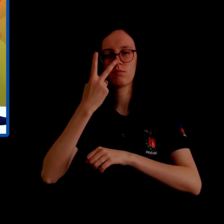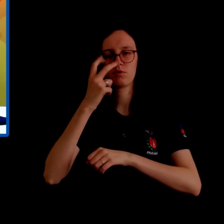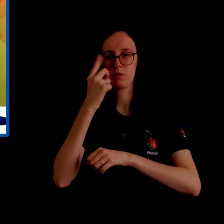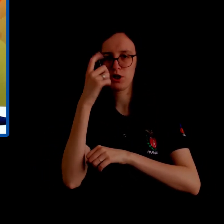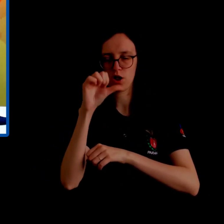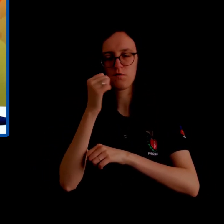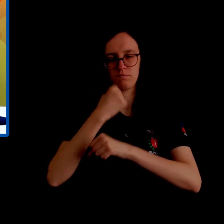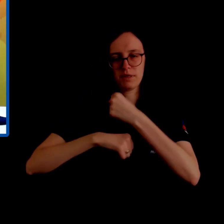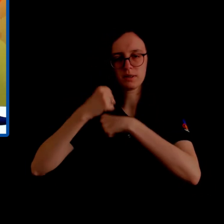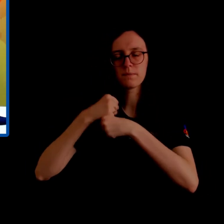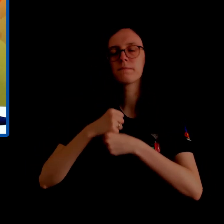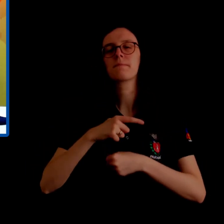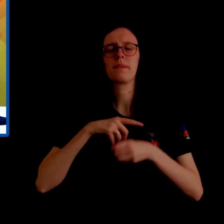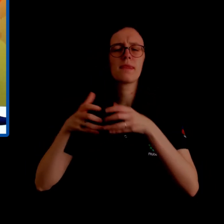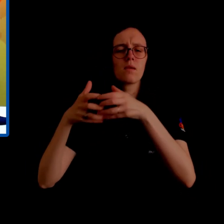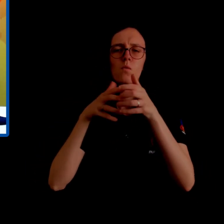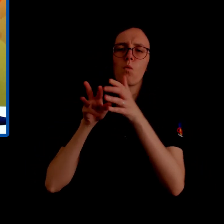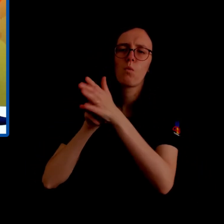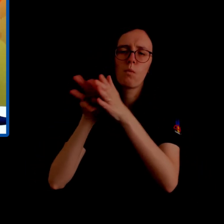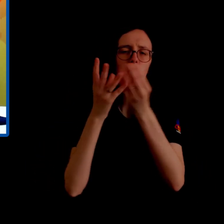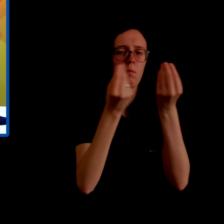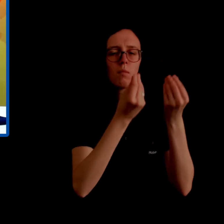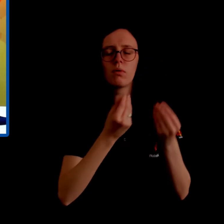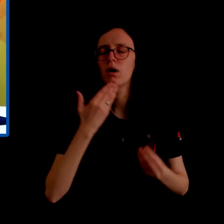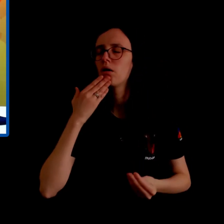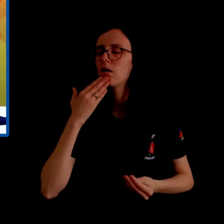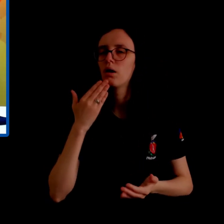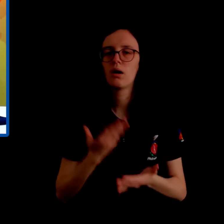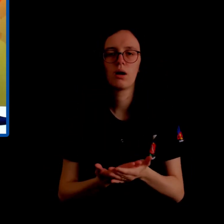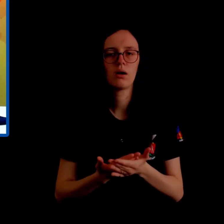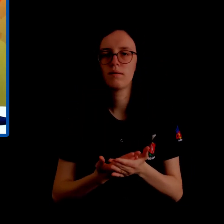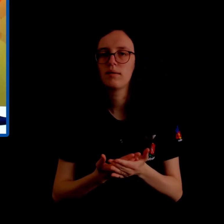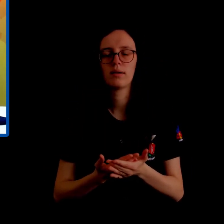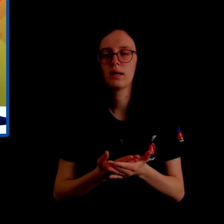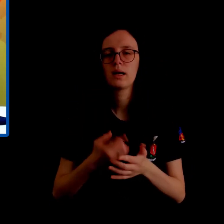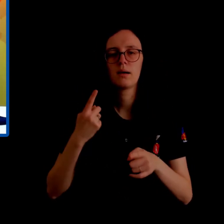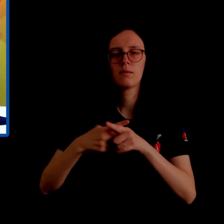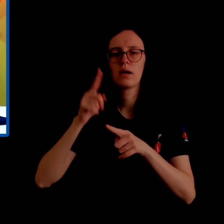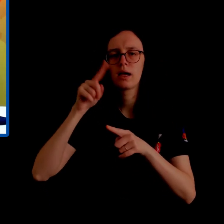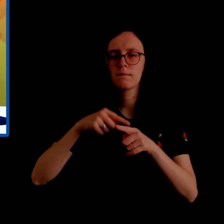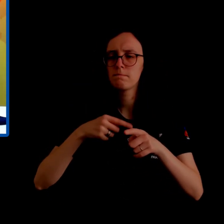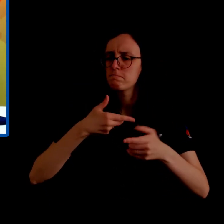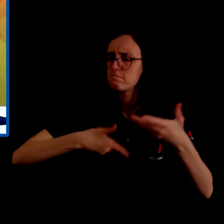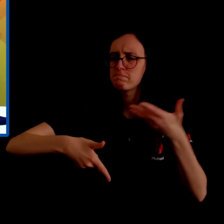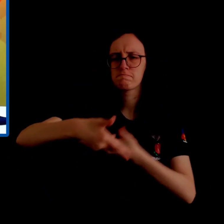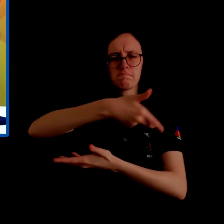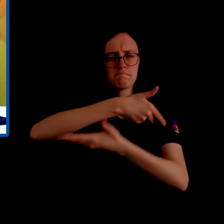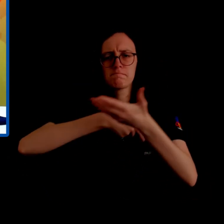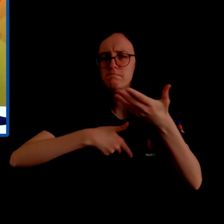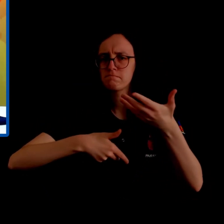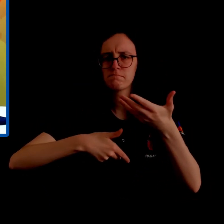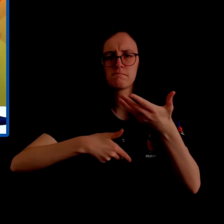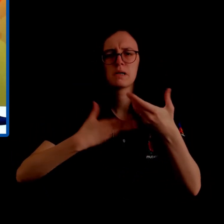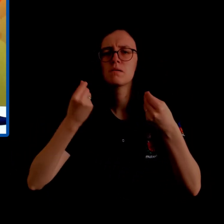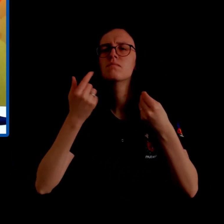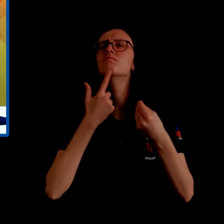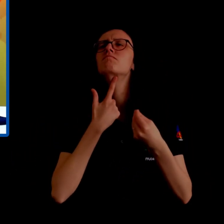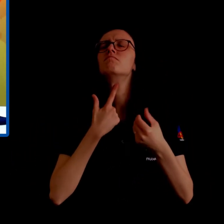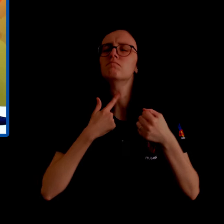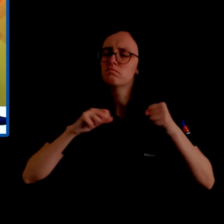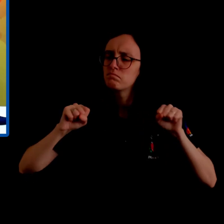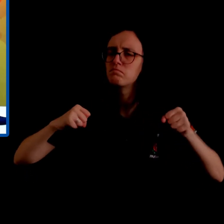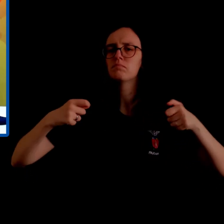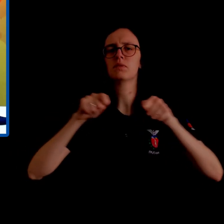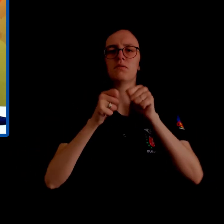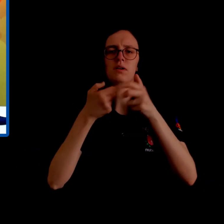canais, grupos de WhatsApp, assim, inacreditáveis, com uma sinergia enorme. Muita vontade, né, Muita Thiago, de vontade,